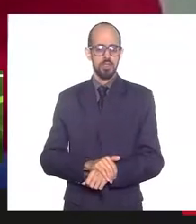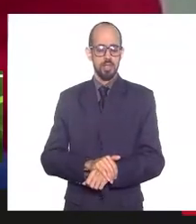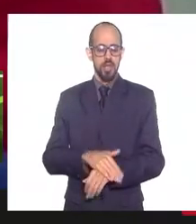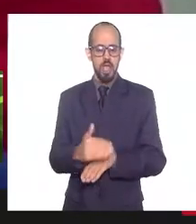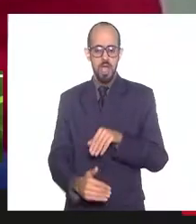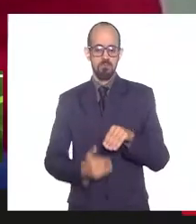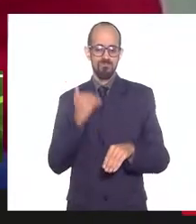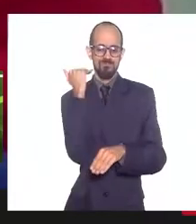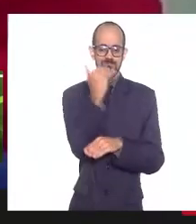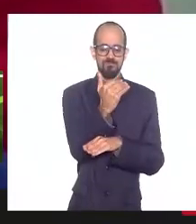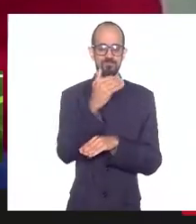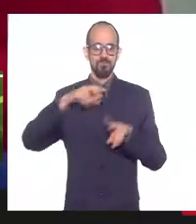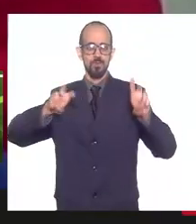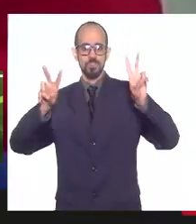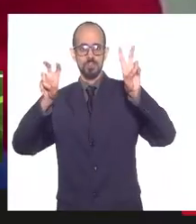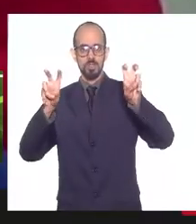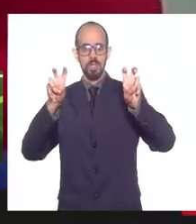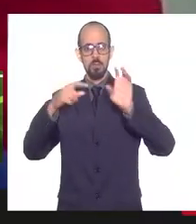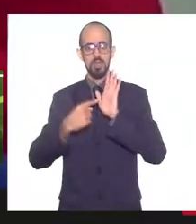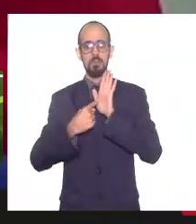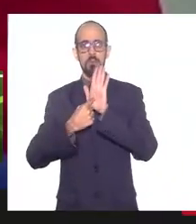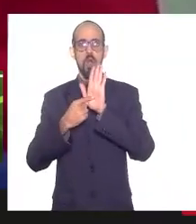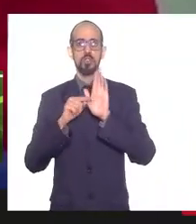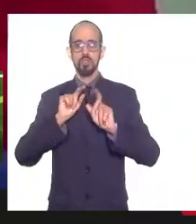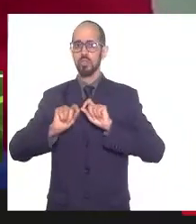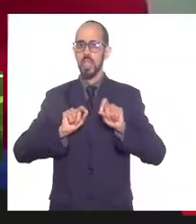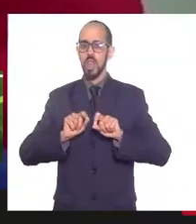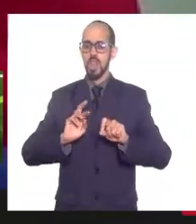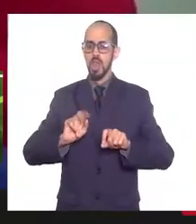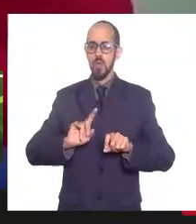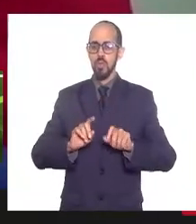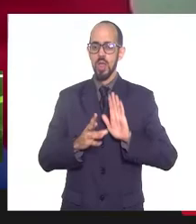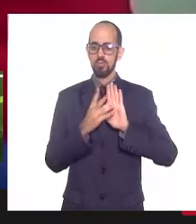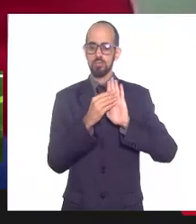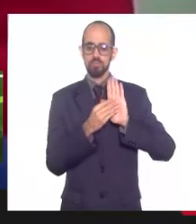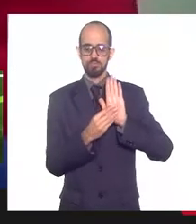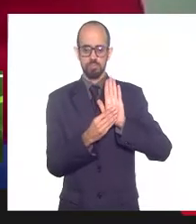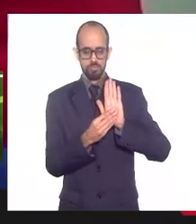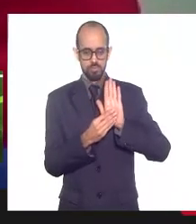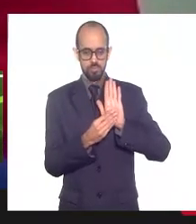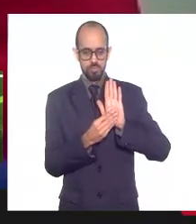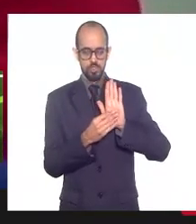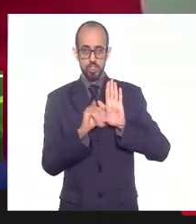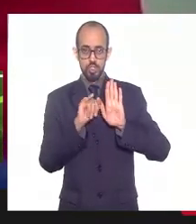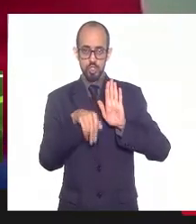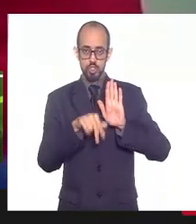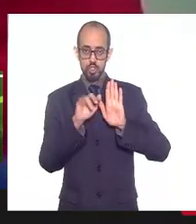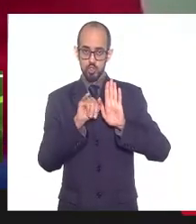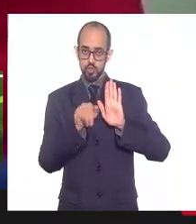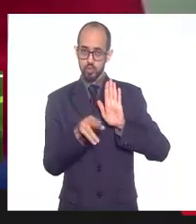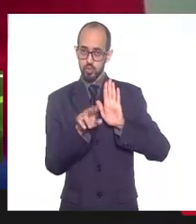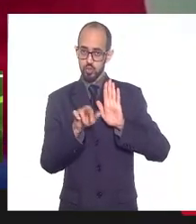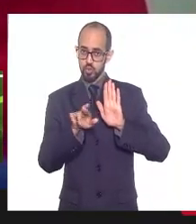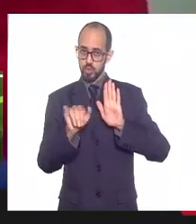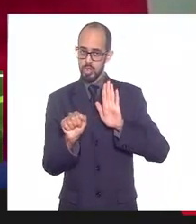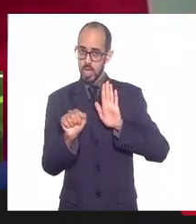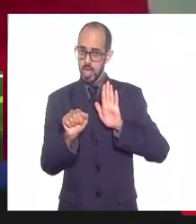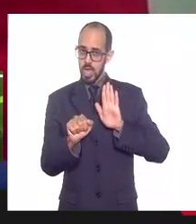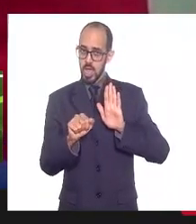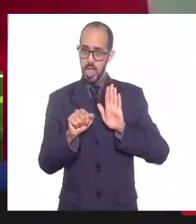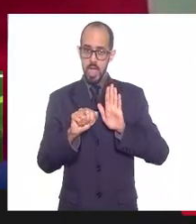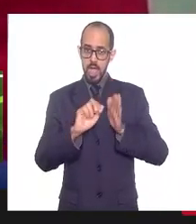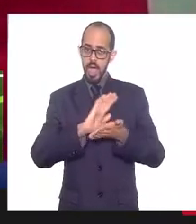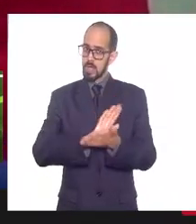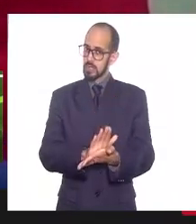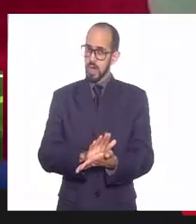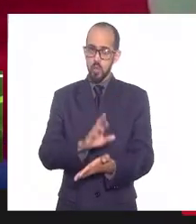nos mostra, né, que não é um mero registro de injúria racial. É, esse tema é recorrente